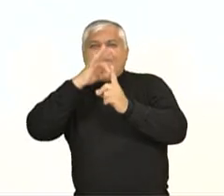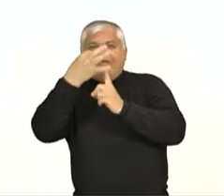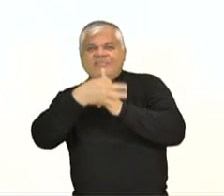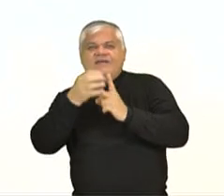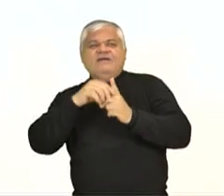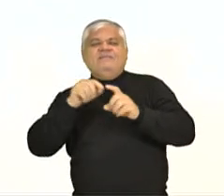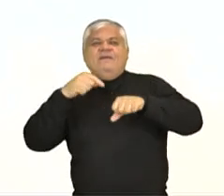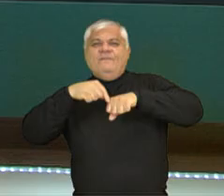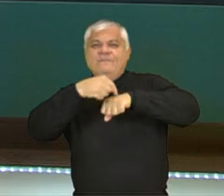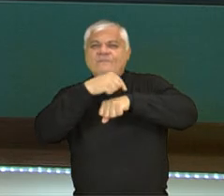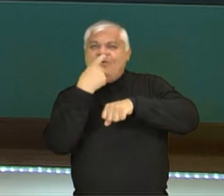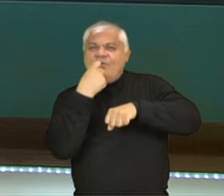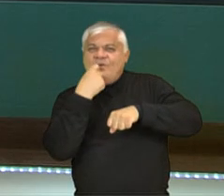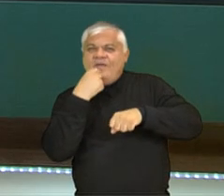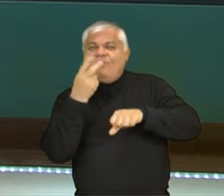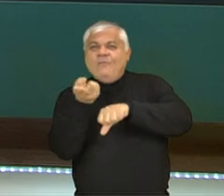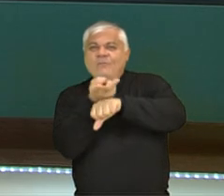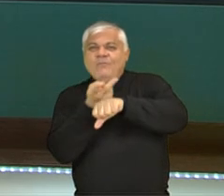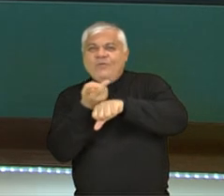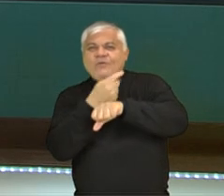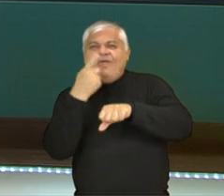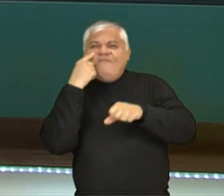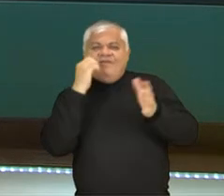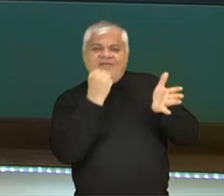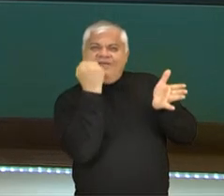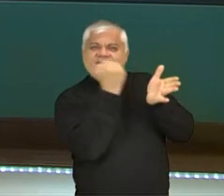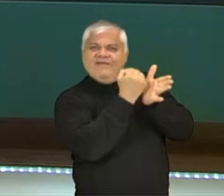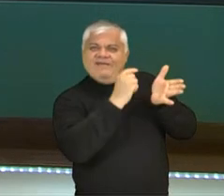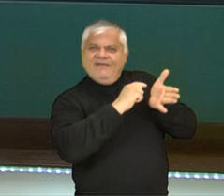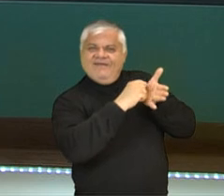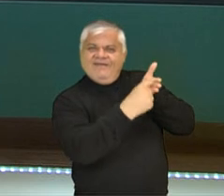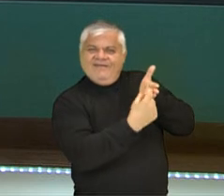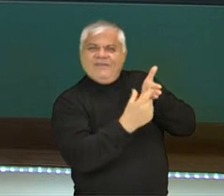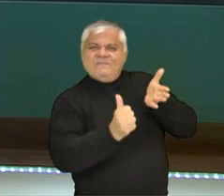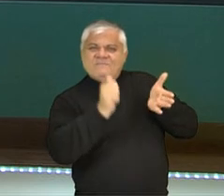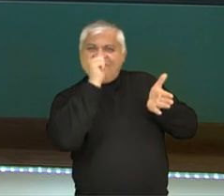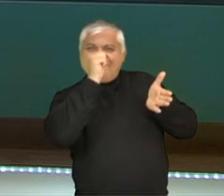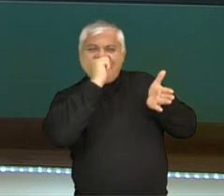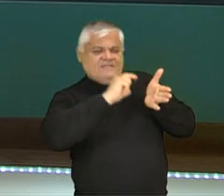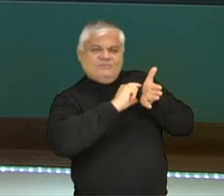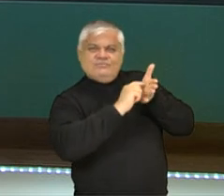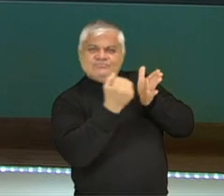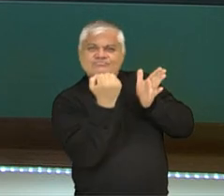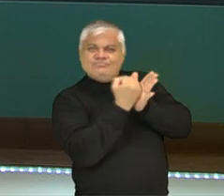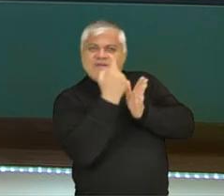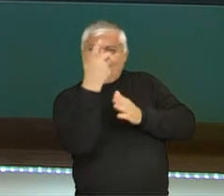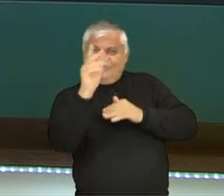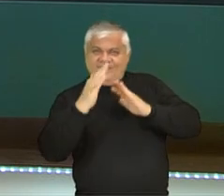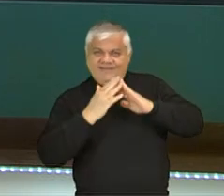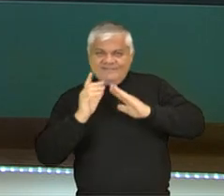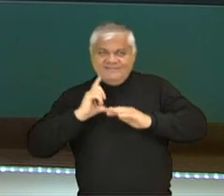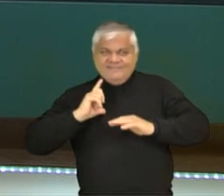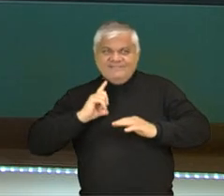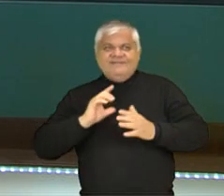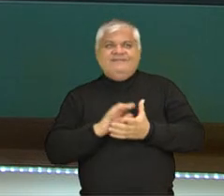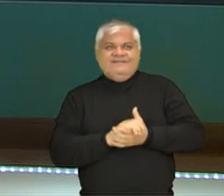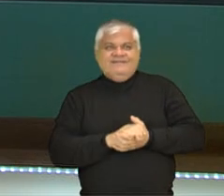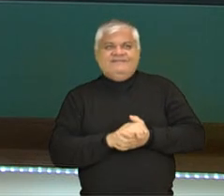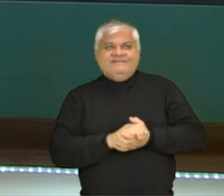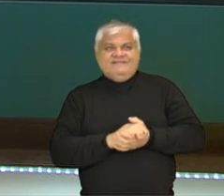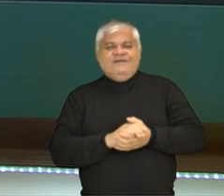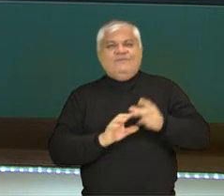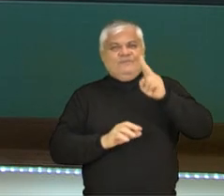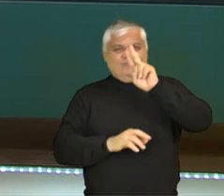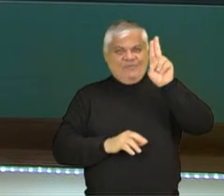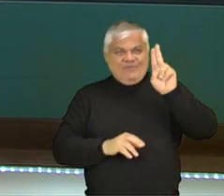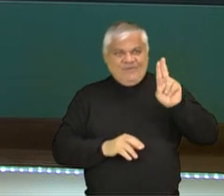procurar essas substâncias em alguma embalagem de alimentos, bebidas que você tem em sua casa? Aqui nós